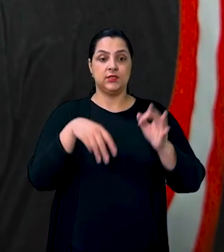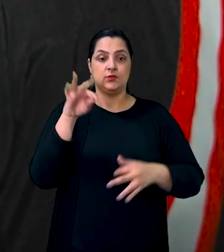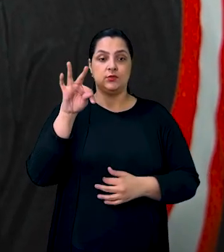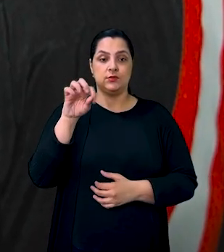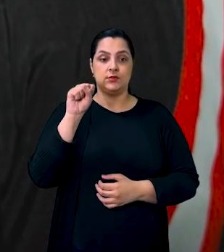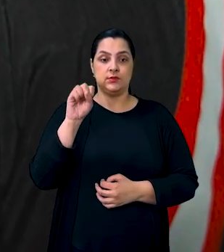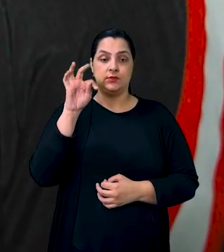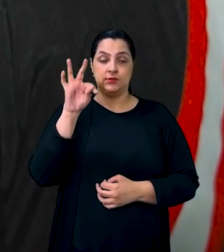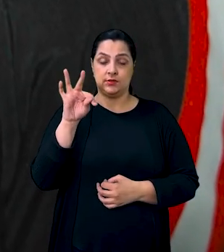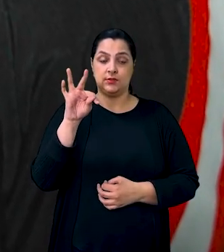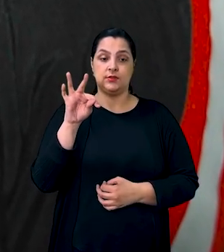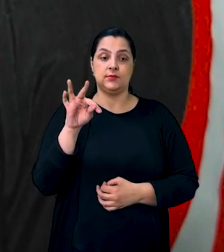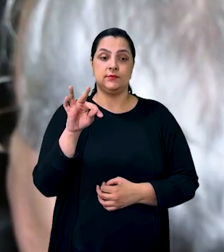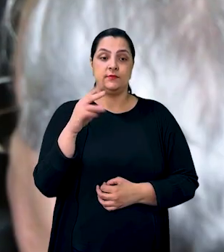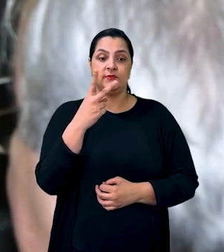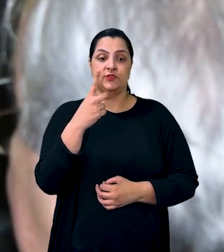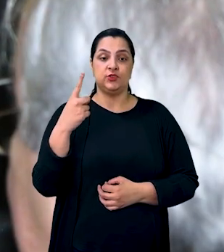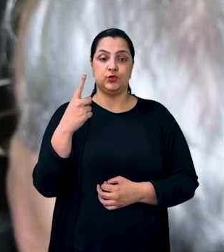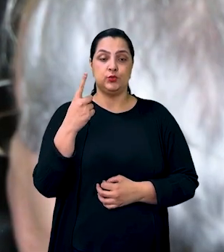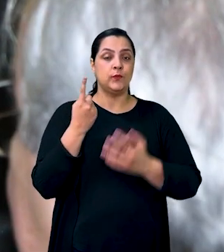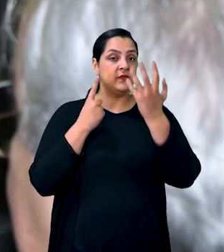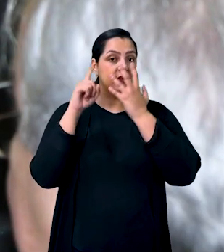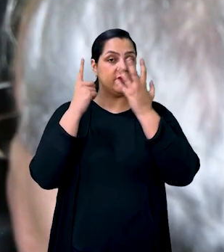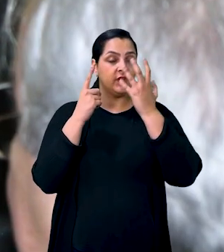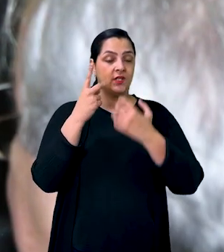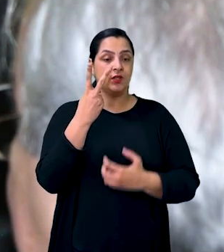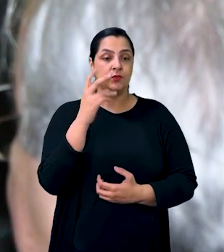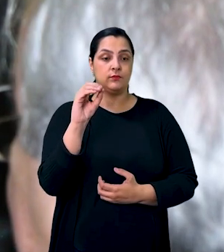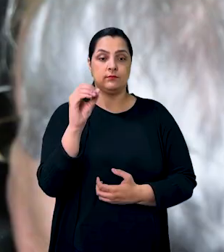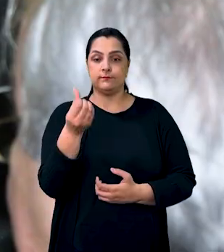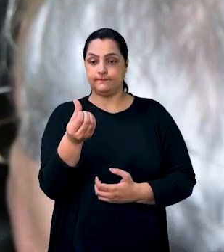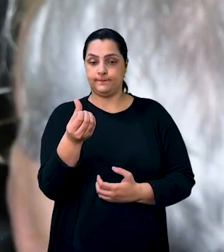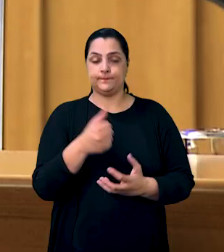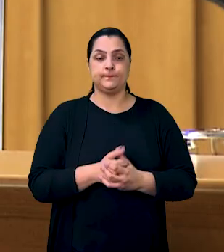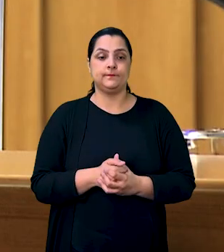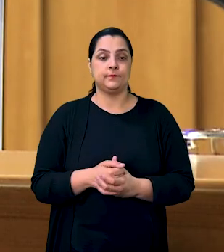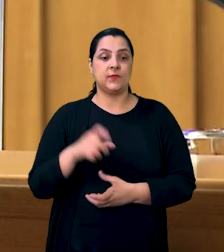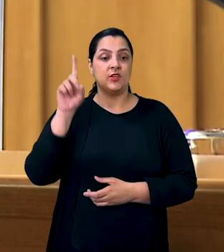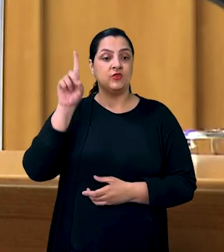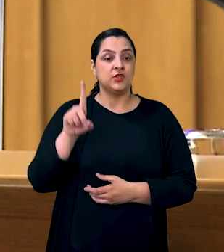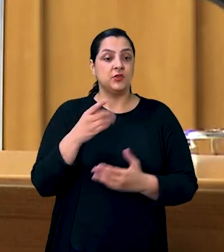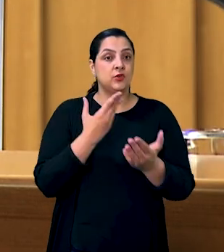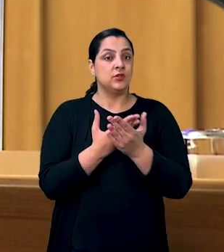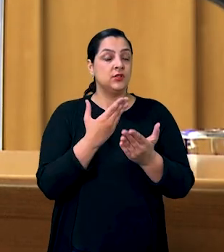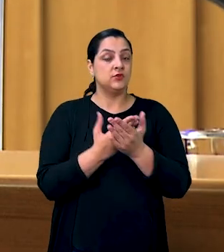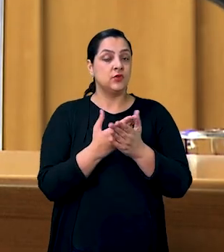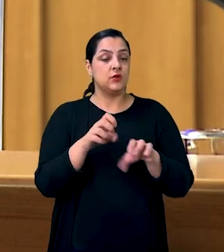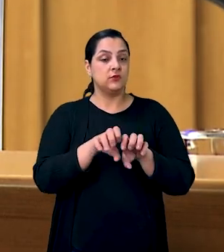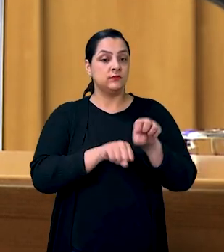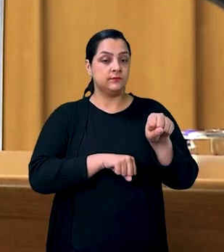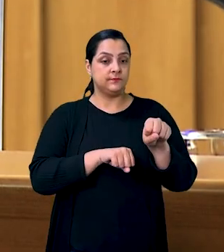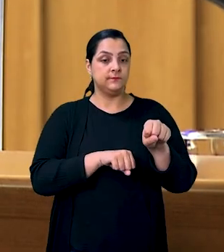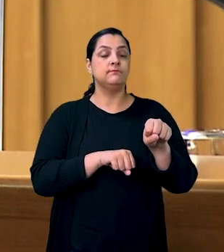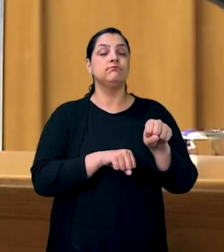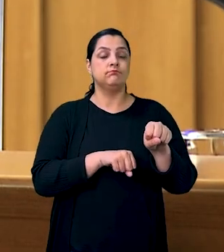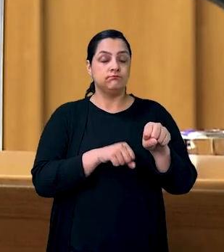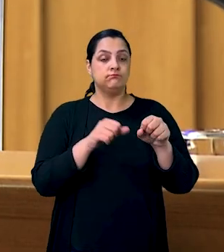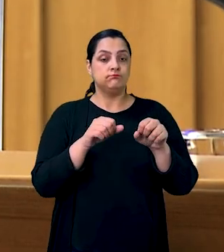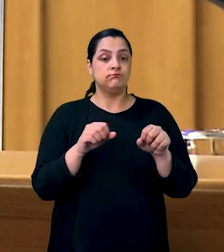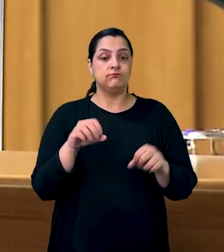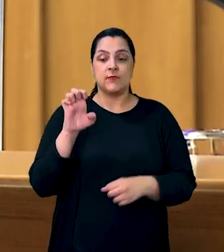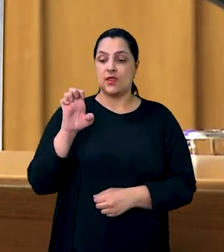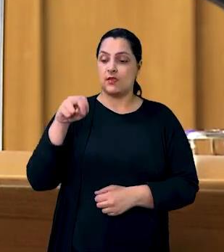ministro do Tribunal Superior do Trabalho em 21 de fevereiro de 2006. Foi diretor da Escola Nacional de Formação